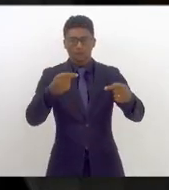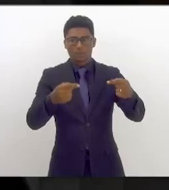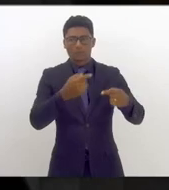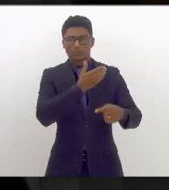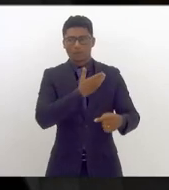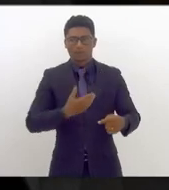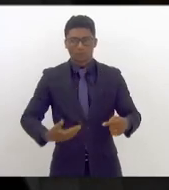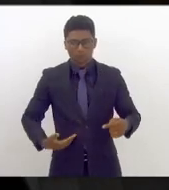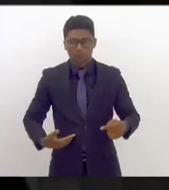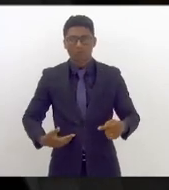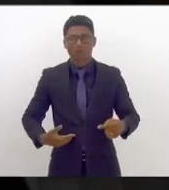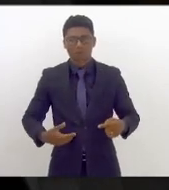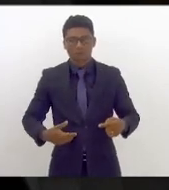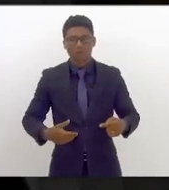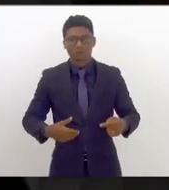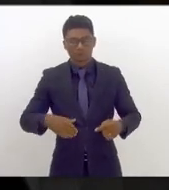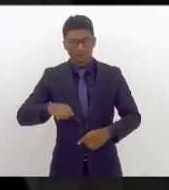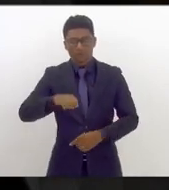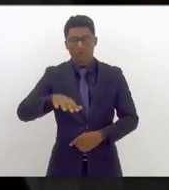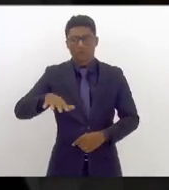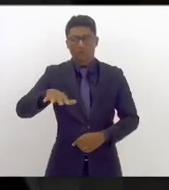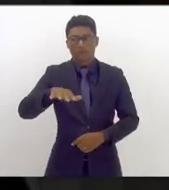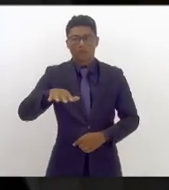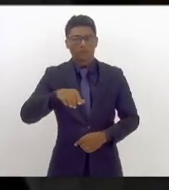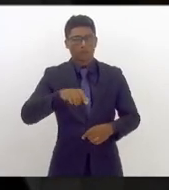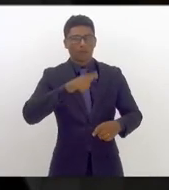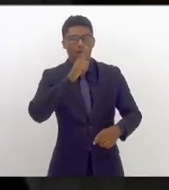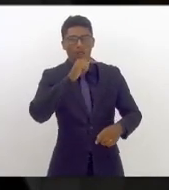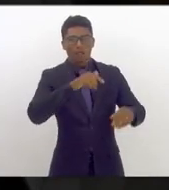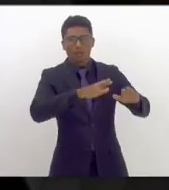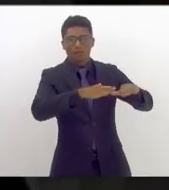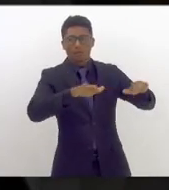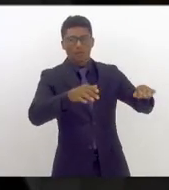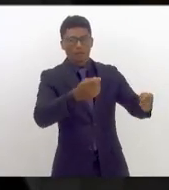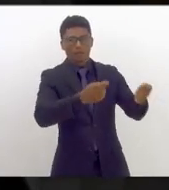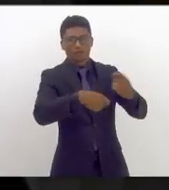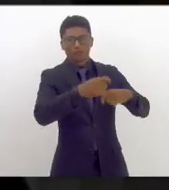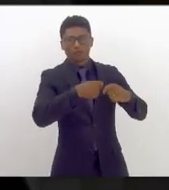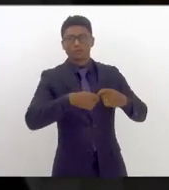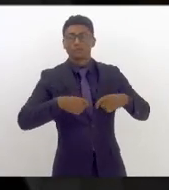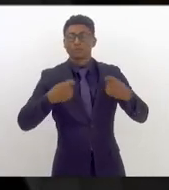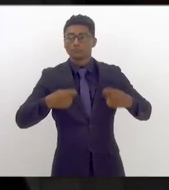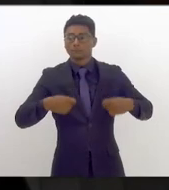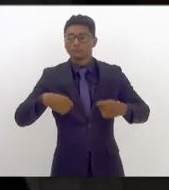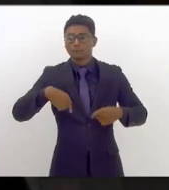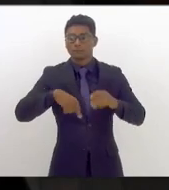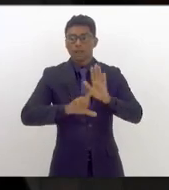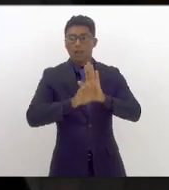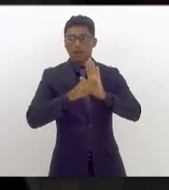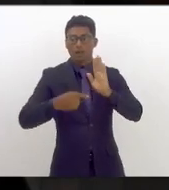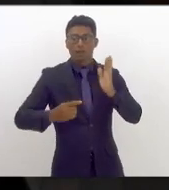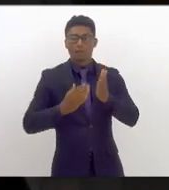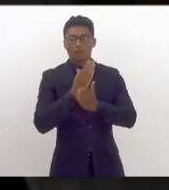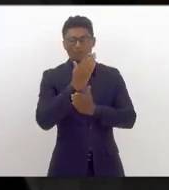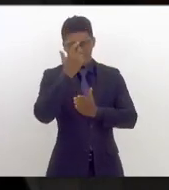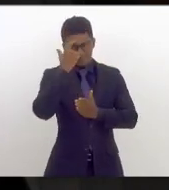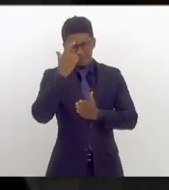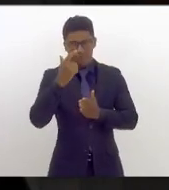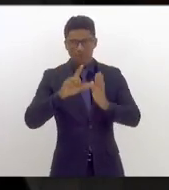pública duradoura no campo da economia do mar, valeria a pena levar em conta a lei que nós aprovamos aqui. Aprovamos aqui, que é a